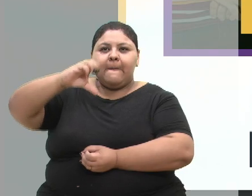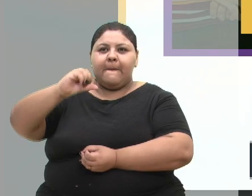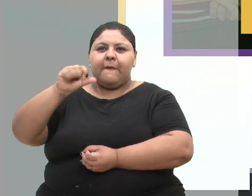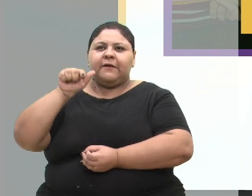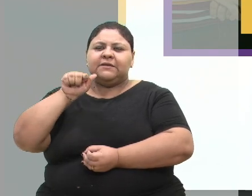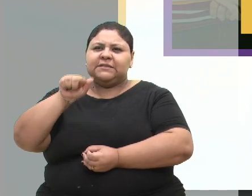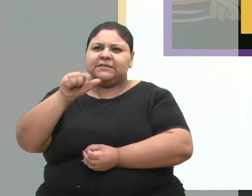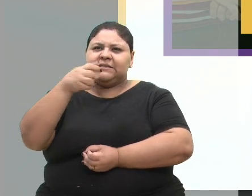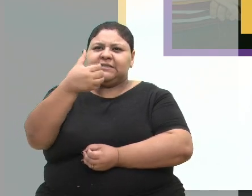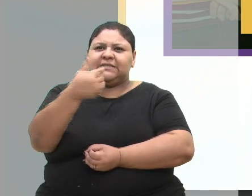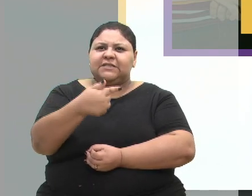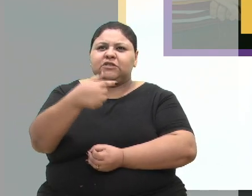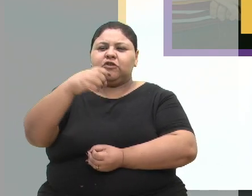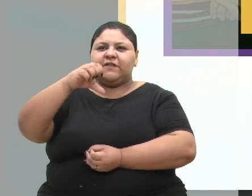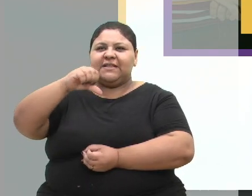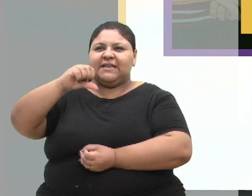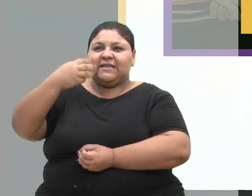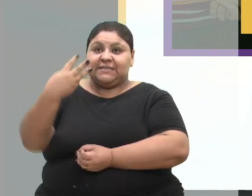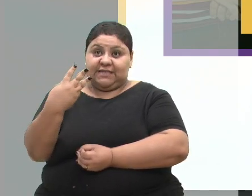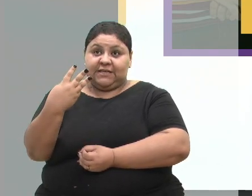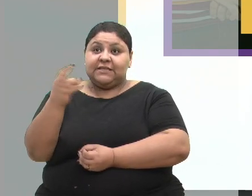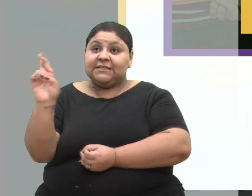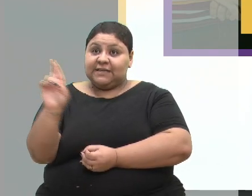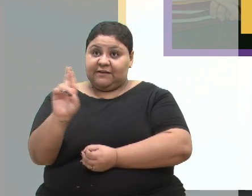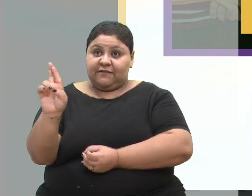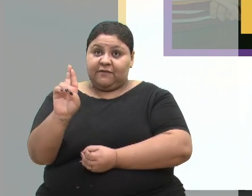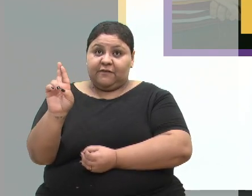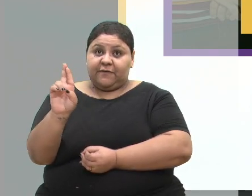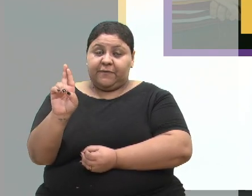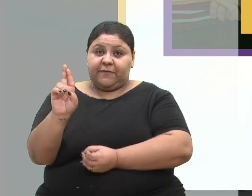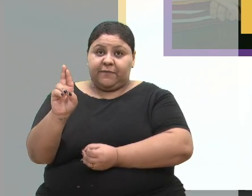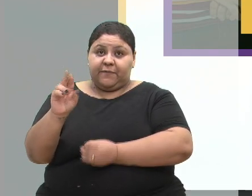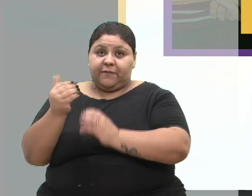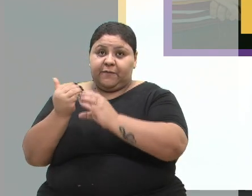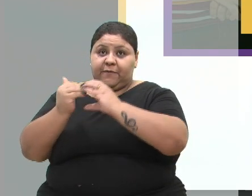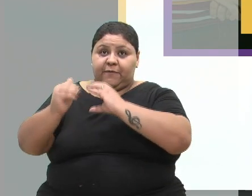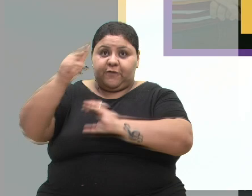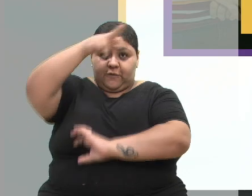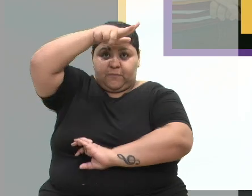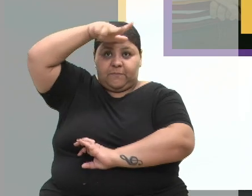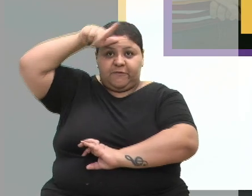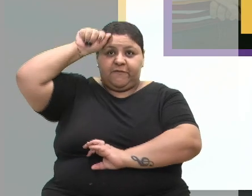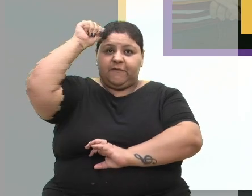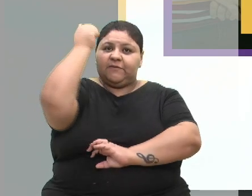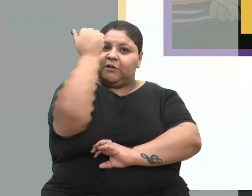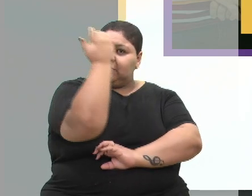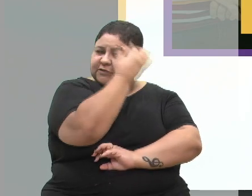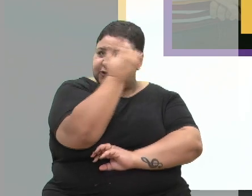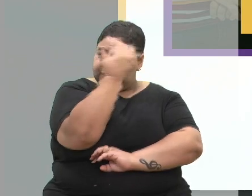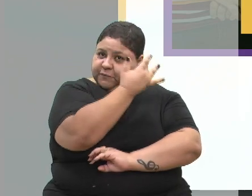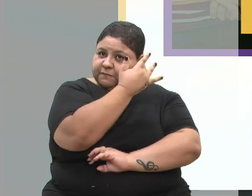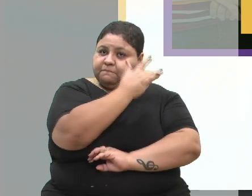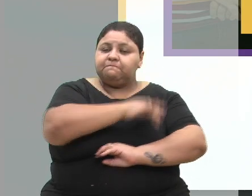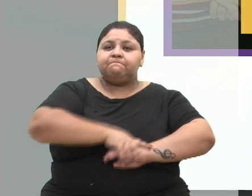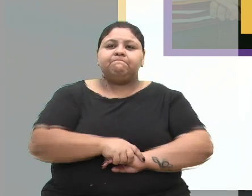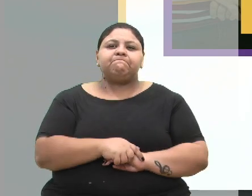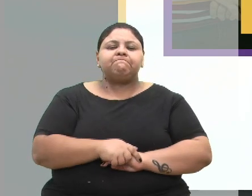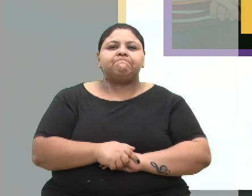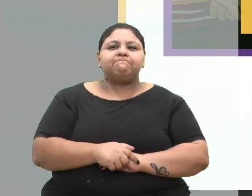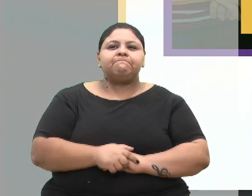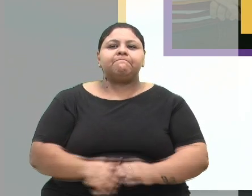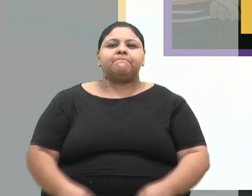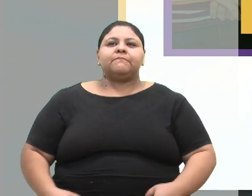11.369.000 reais, 793 reais para o prefeito de Caxias do Sul, prefeito Adiló,